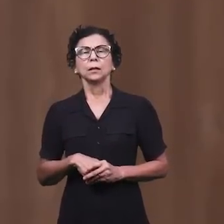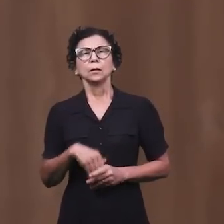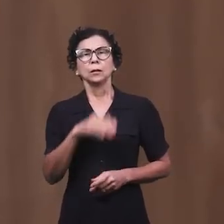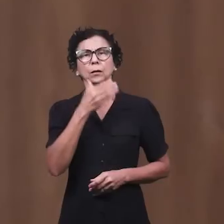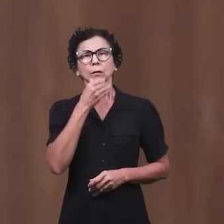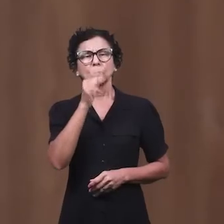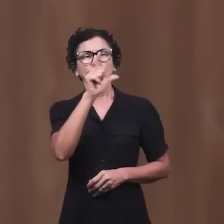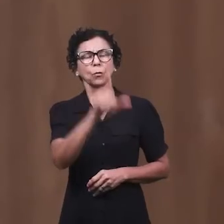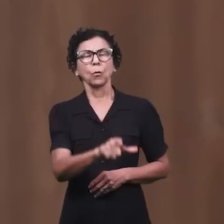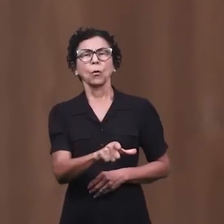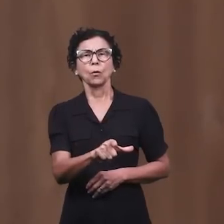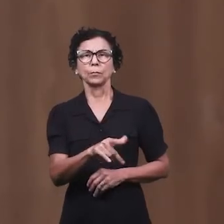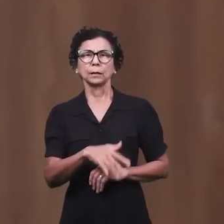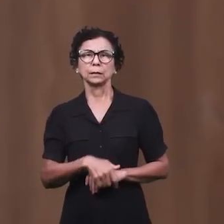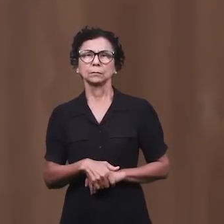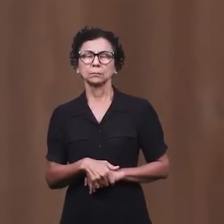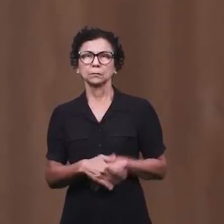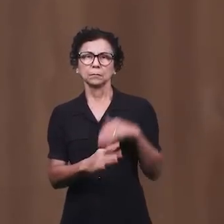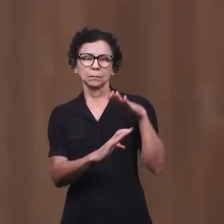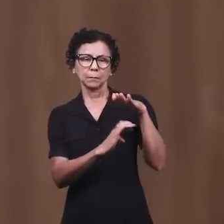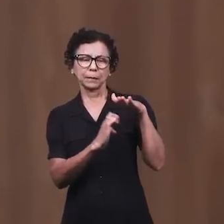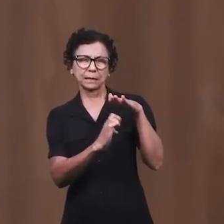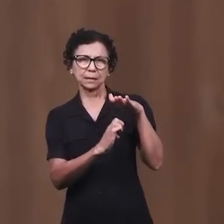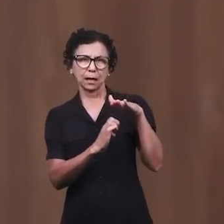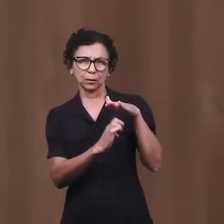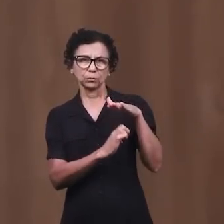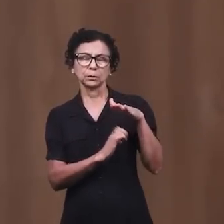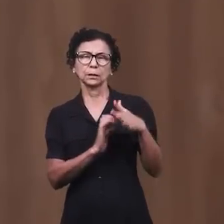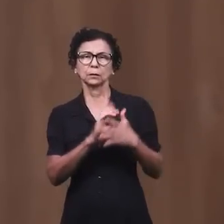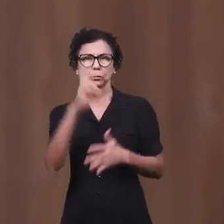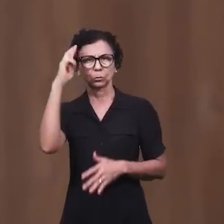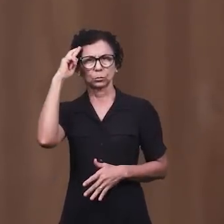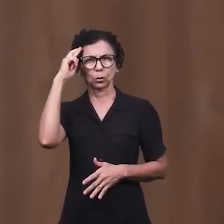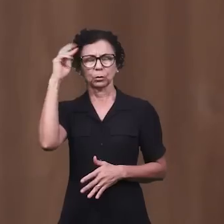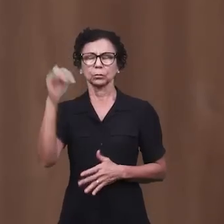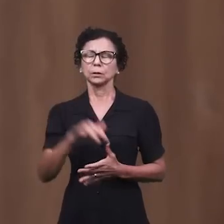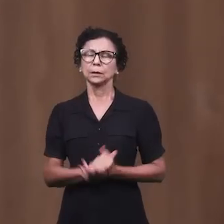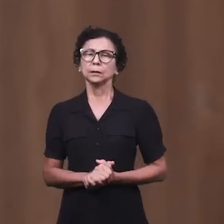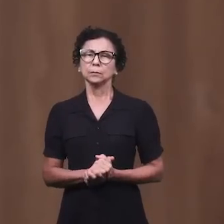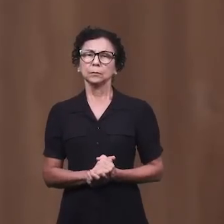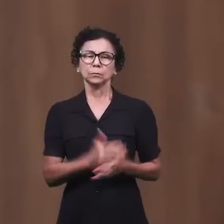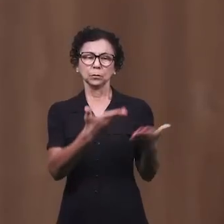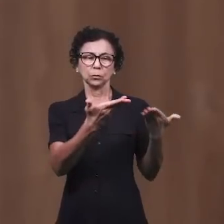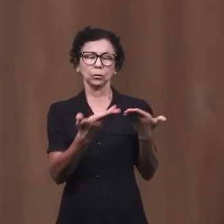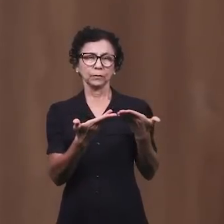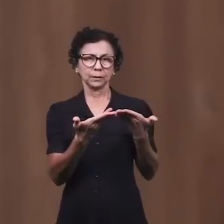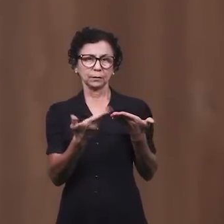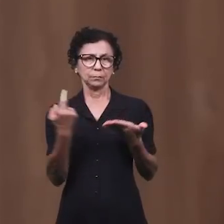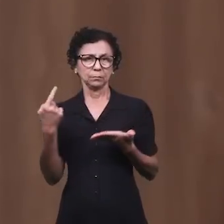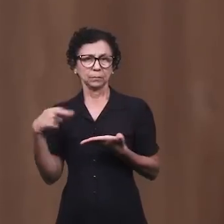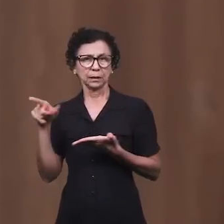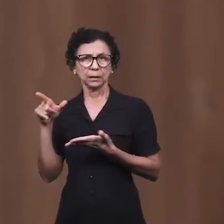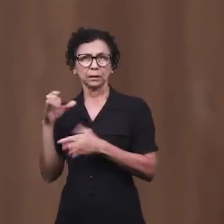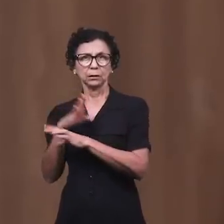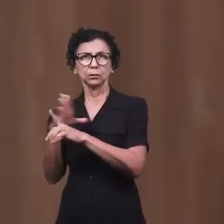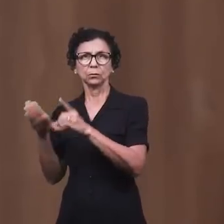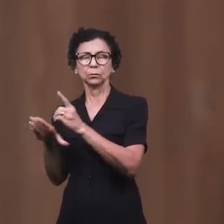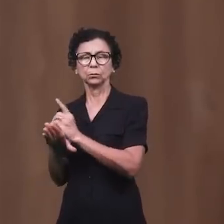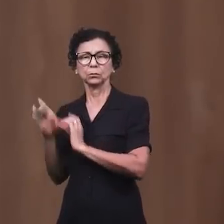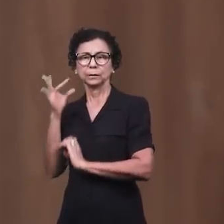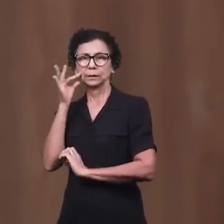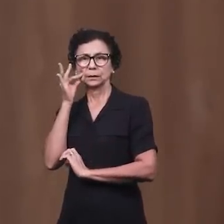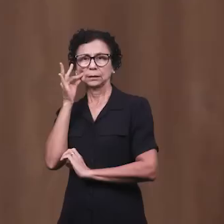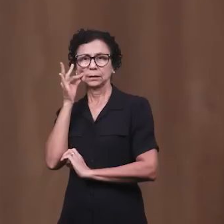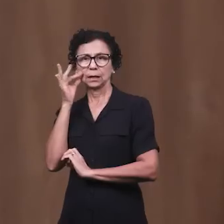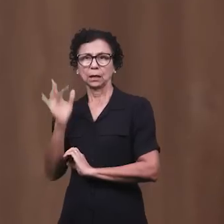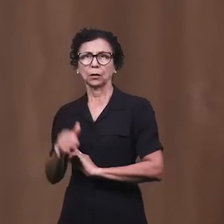empresário, ele em Minas, eu conversei com ele e tal, e ele, vou a Vitória e